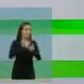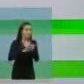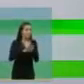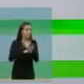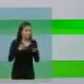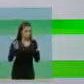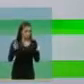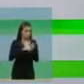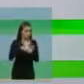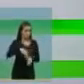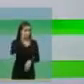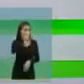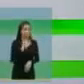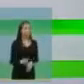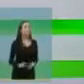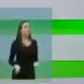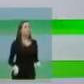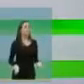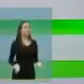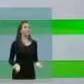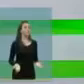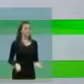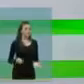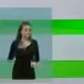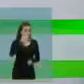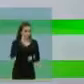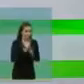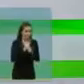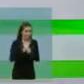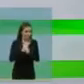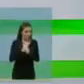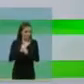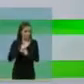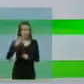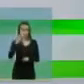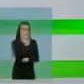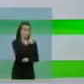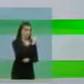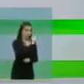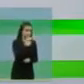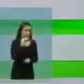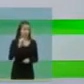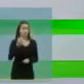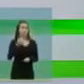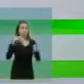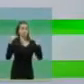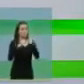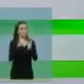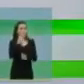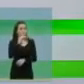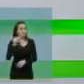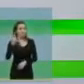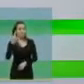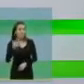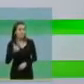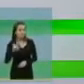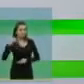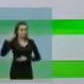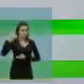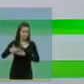nesse país. Que nesses últimos 10 anos, de 2006 a 2016, o Brasil